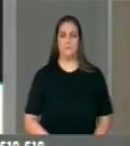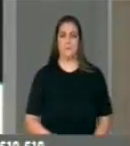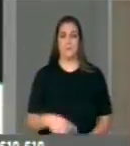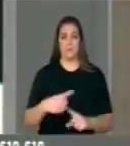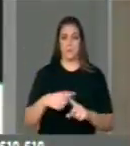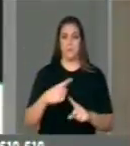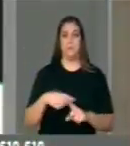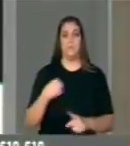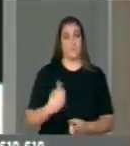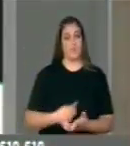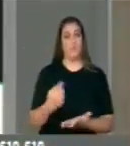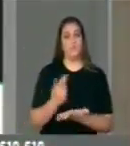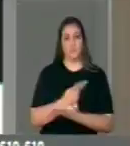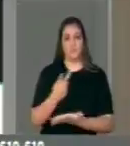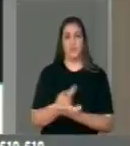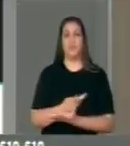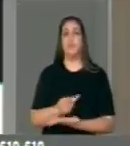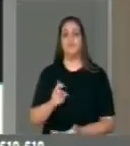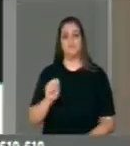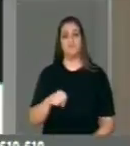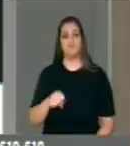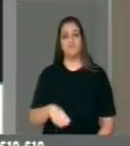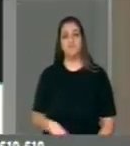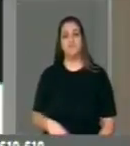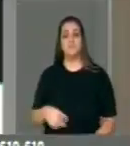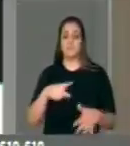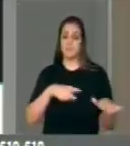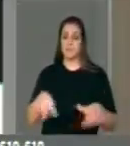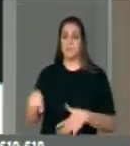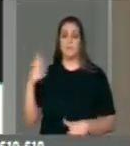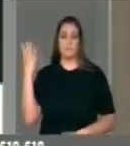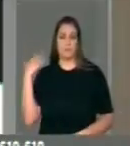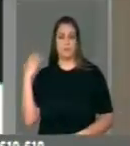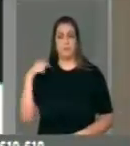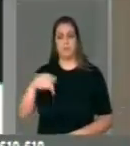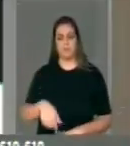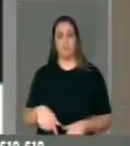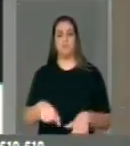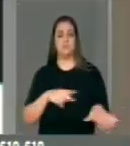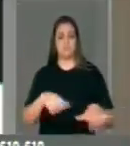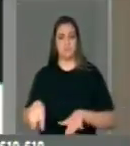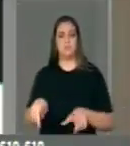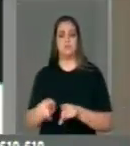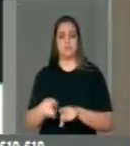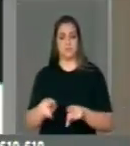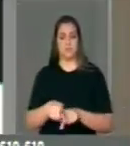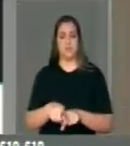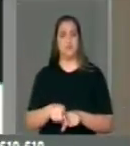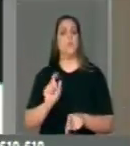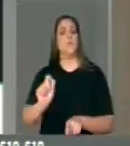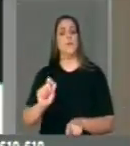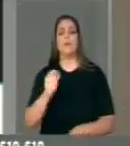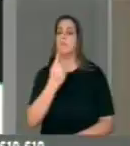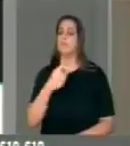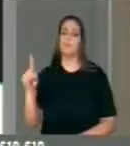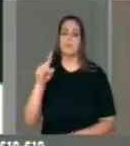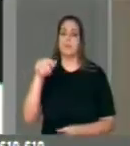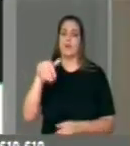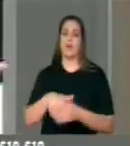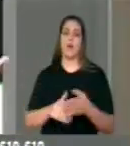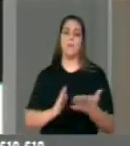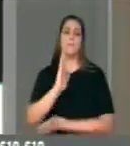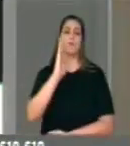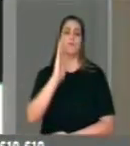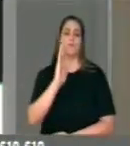cometemos uma grande injustiça na semana passada e nessa semana ao não aprovar o